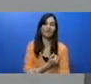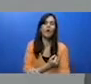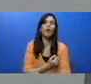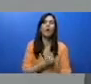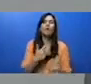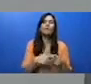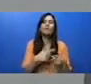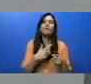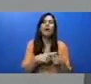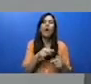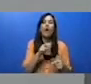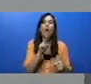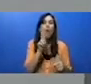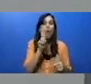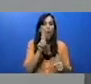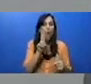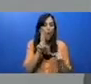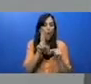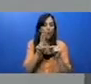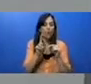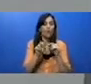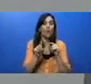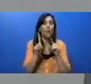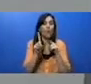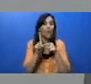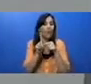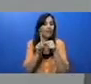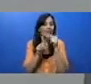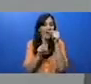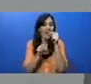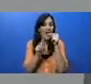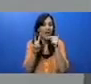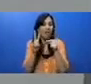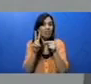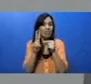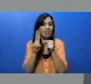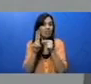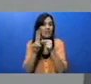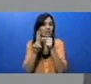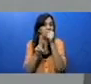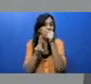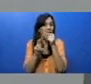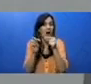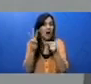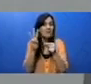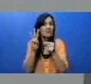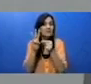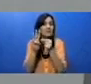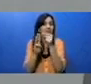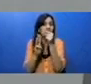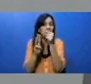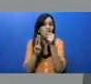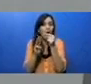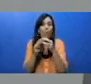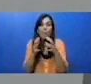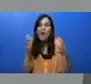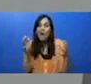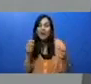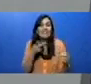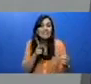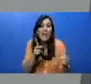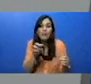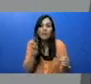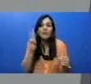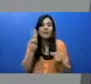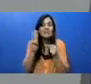unidade, dezena e centena. O que vale mais aqui não é o que está na centena, Então, eu